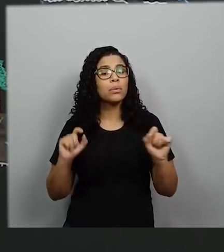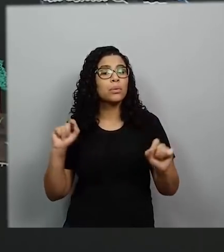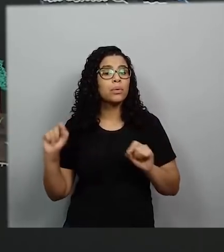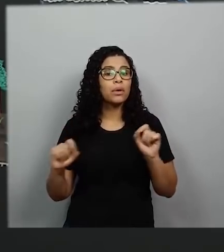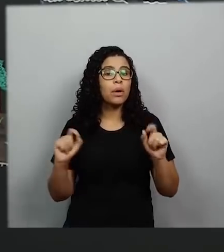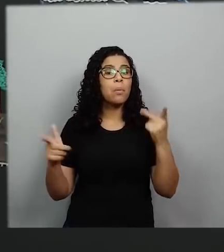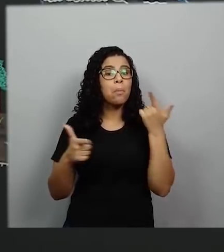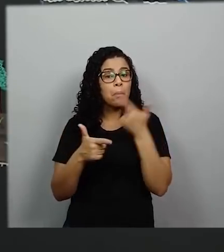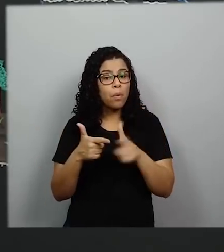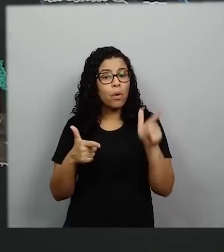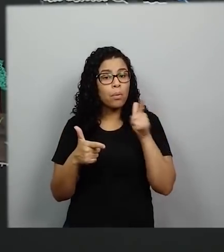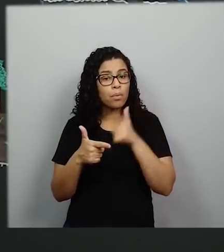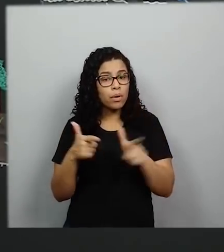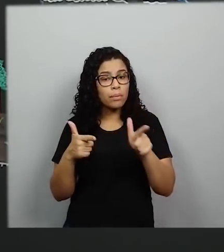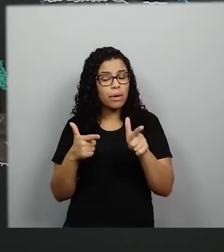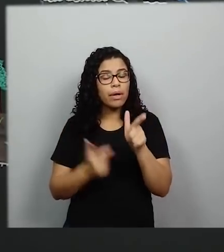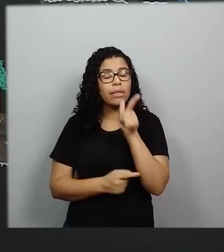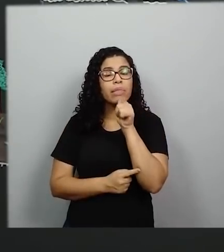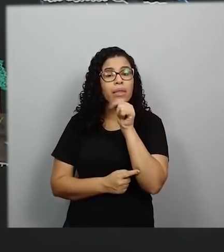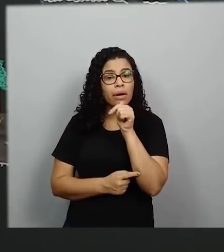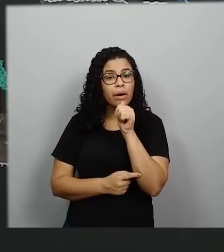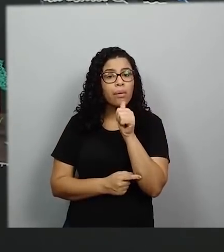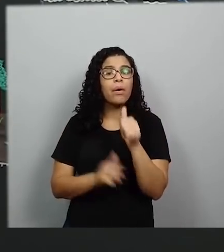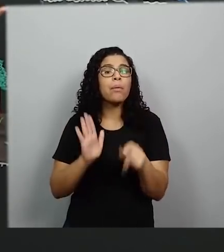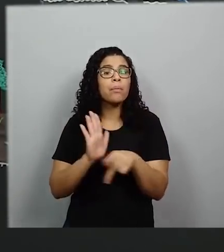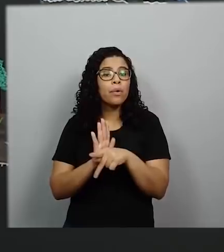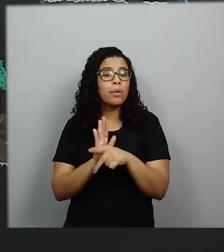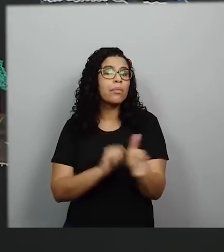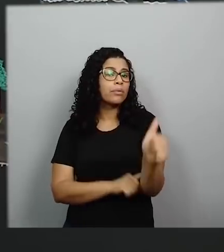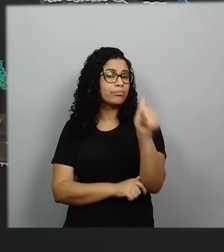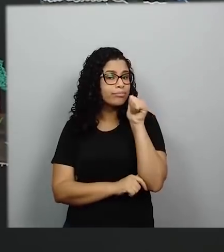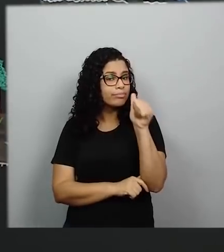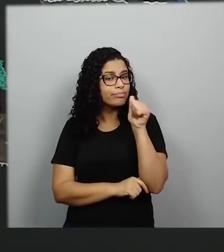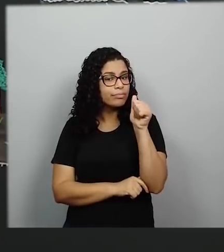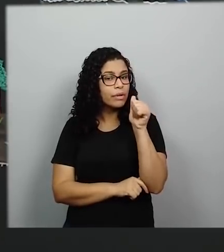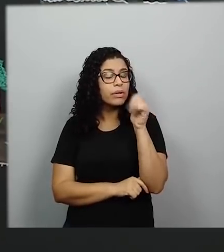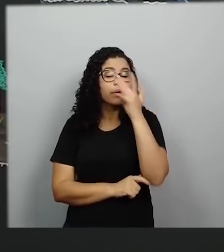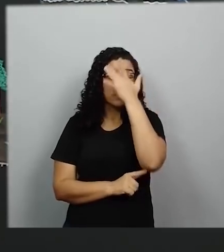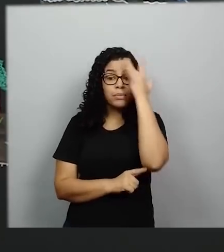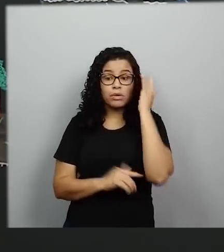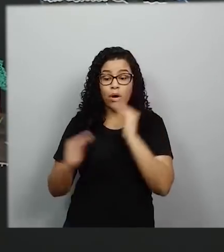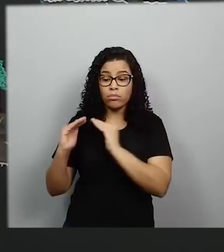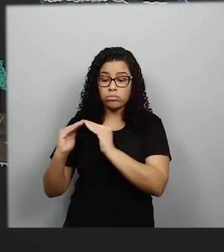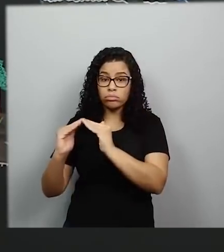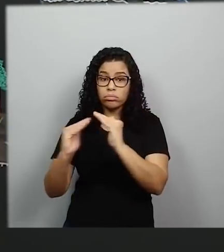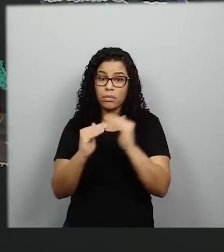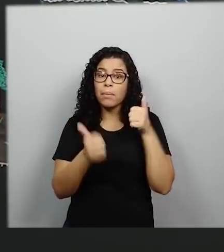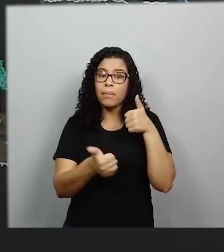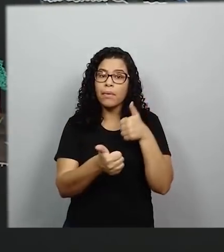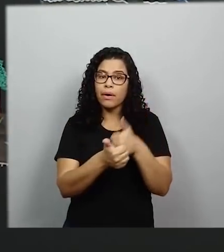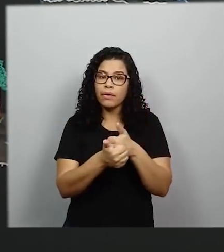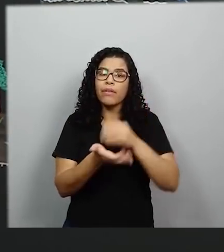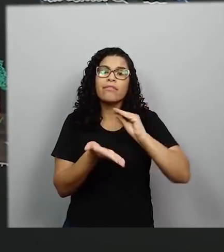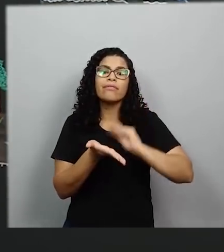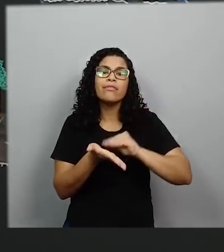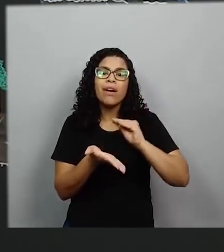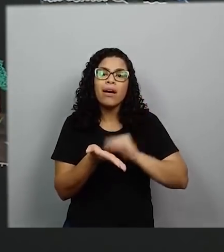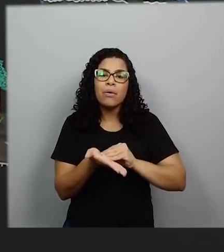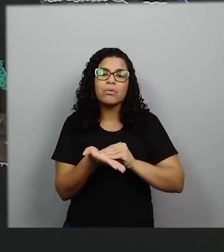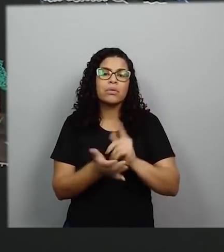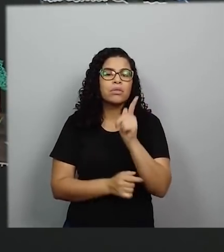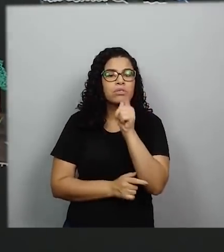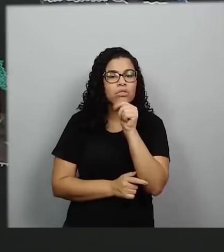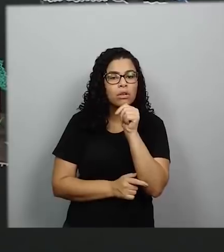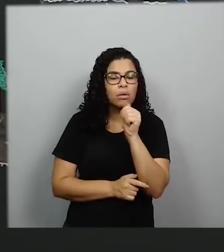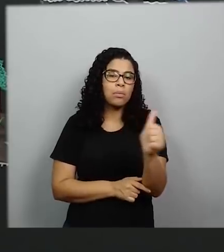influência, uma crise na água potável. Então, a população do entorno vai ser afetada pela falta de uma água